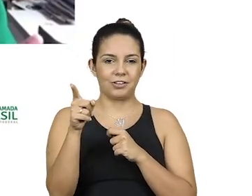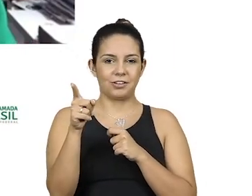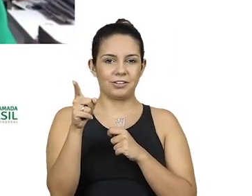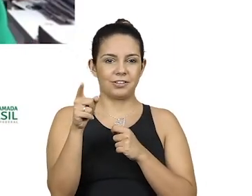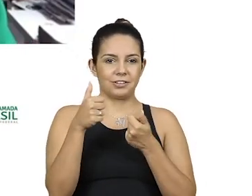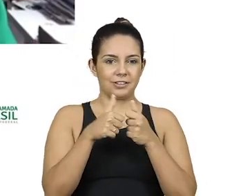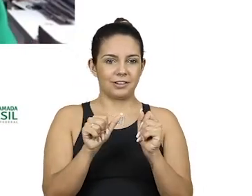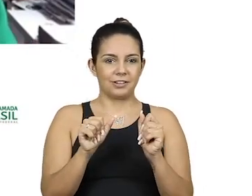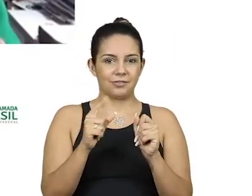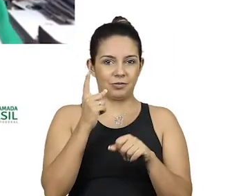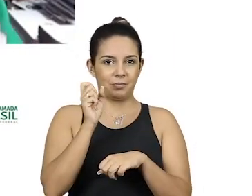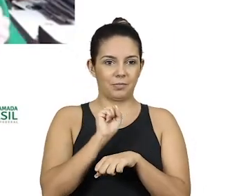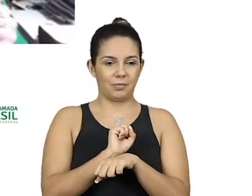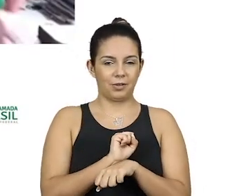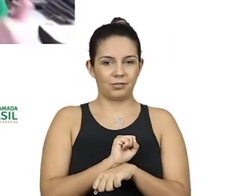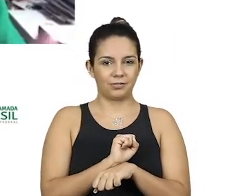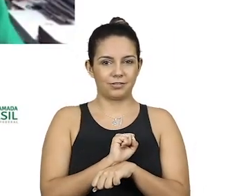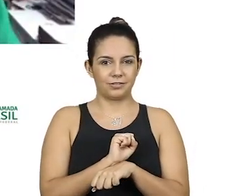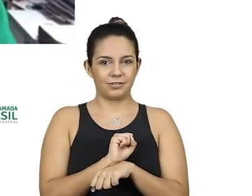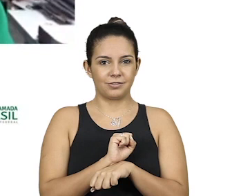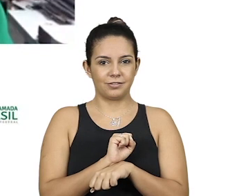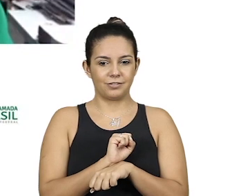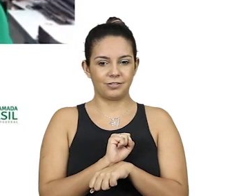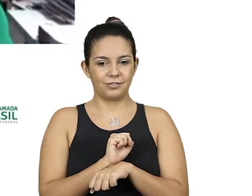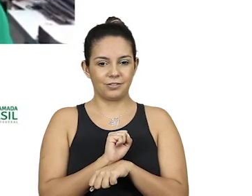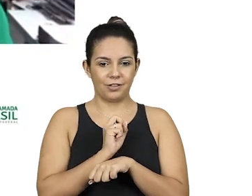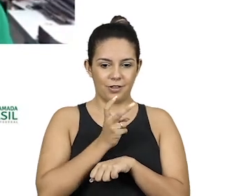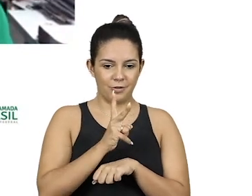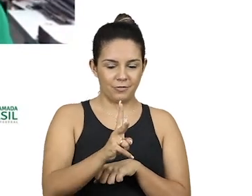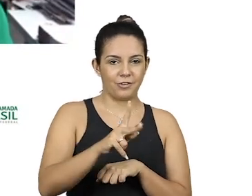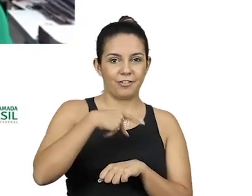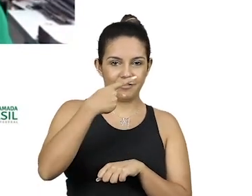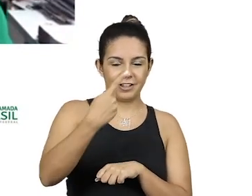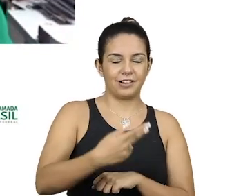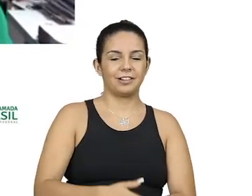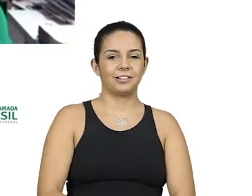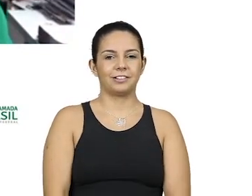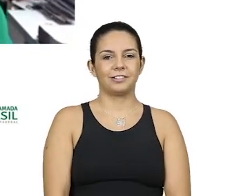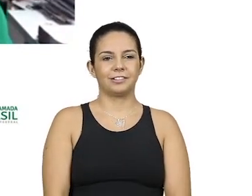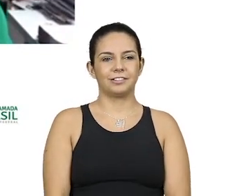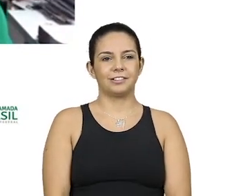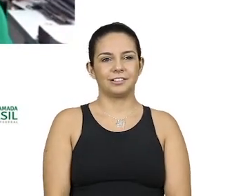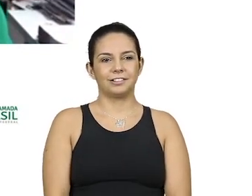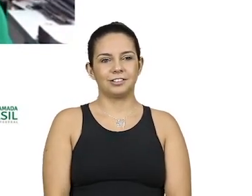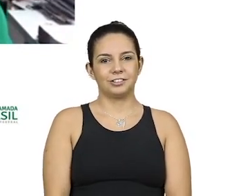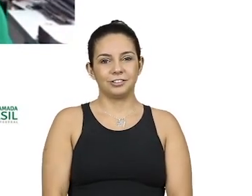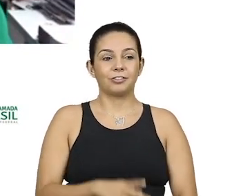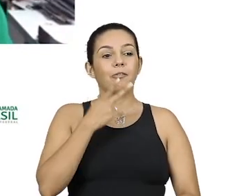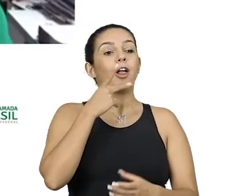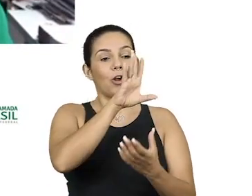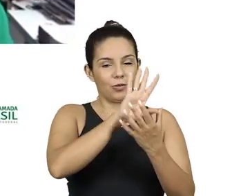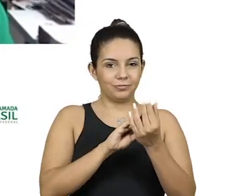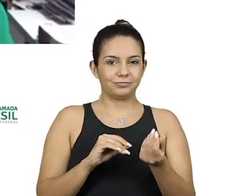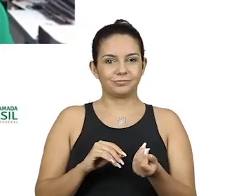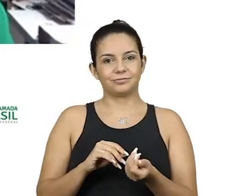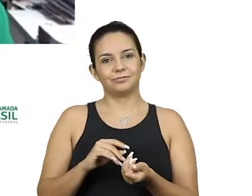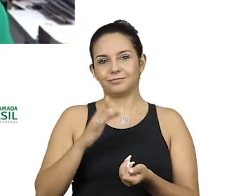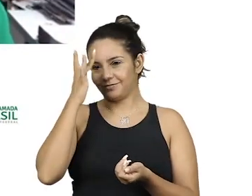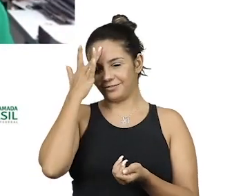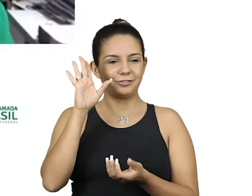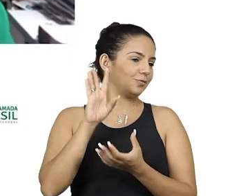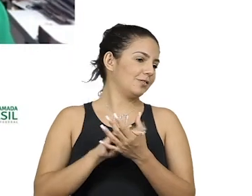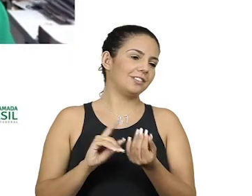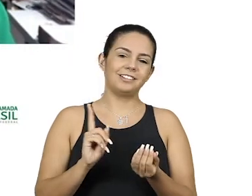ela estava fazendo uma pausa e ia retomar o mesmo discurso. Imita aí, imita aí. Não, não